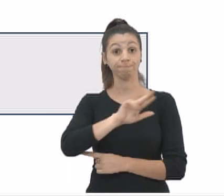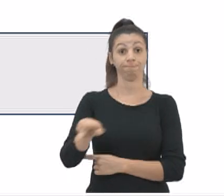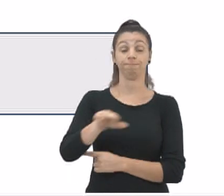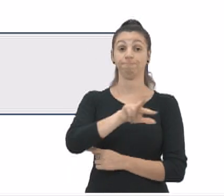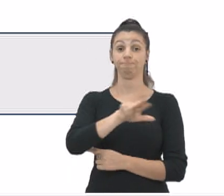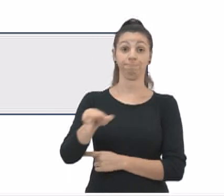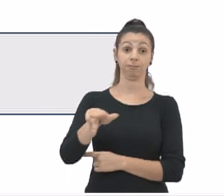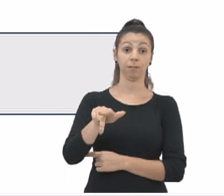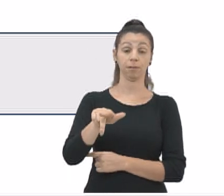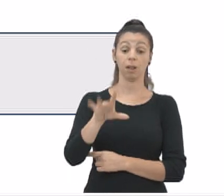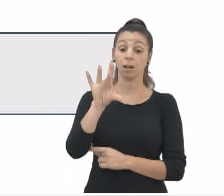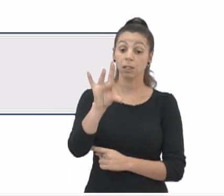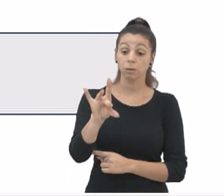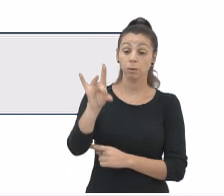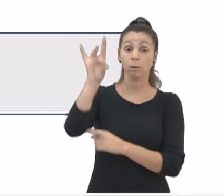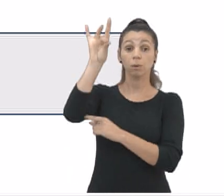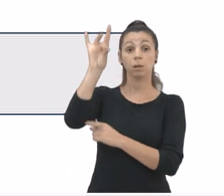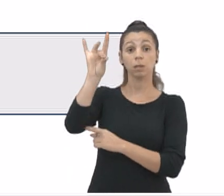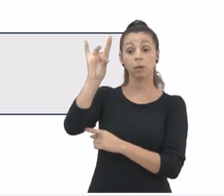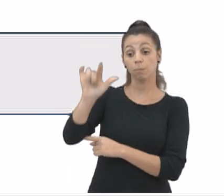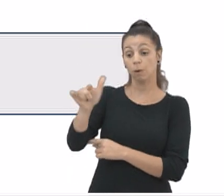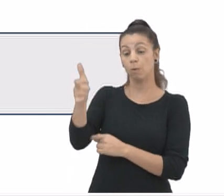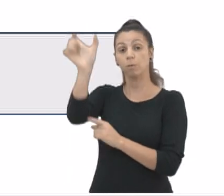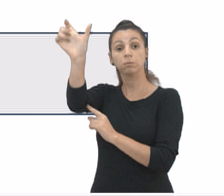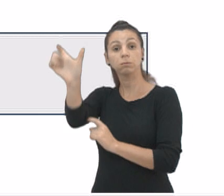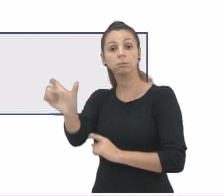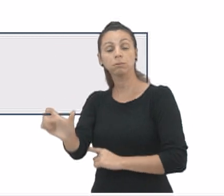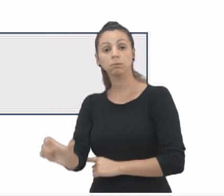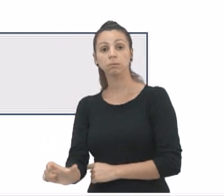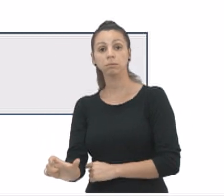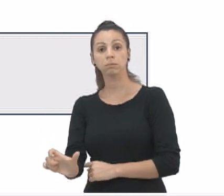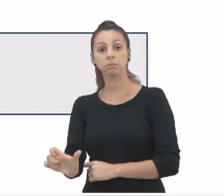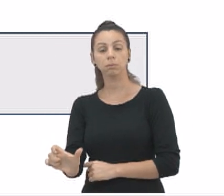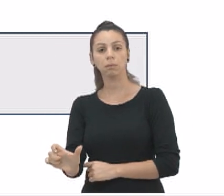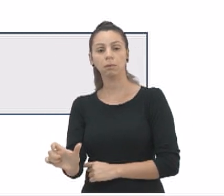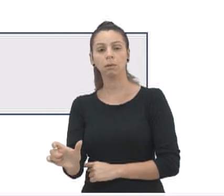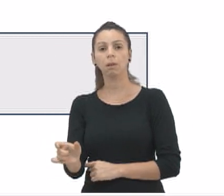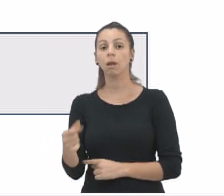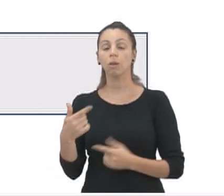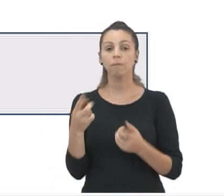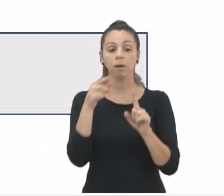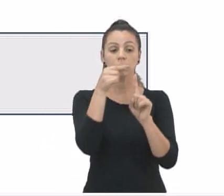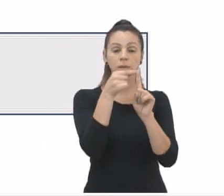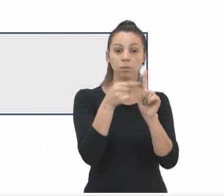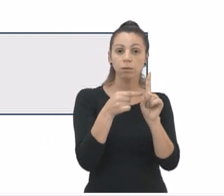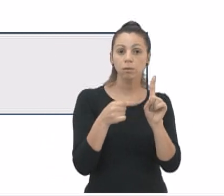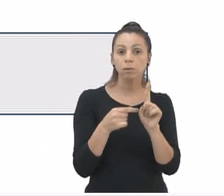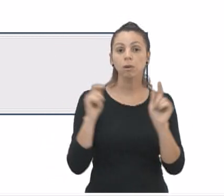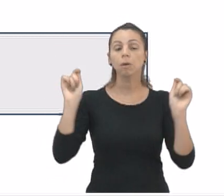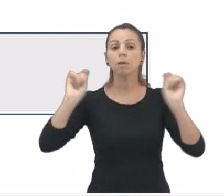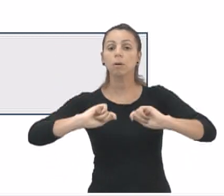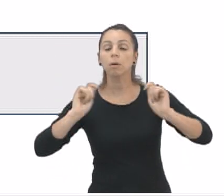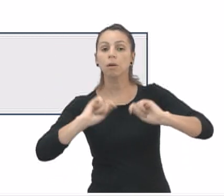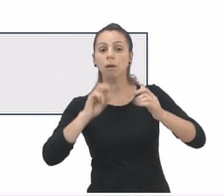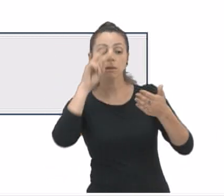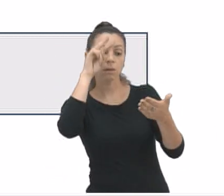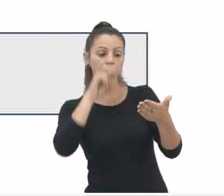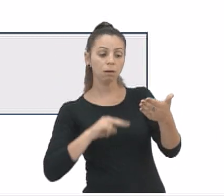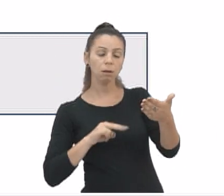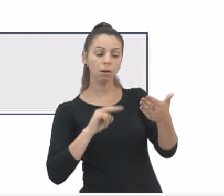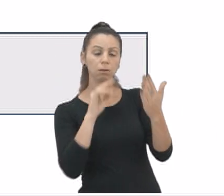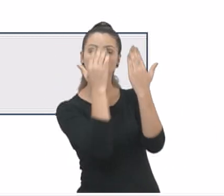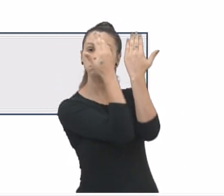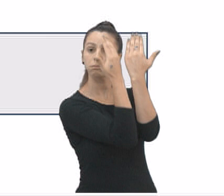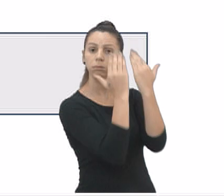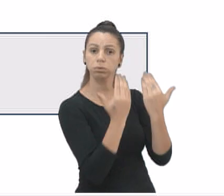escolheu alguém para contar a história. E aí a gente vai ver que tipos de possibilidades a gente tem quando a gente lê um texto e